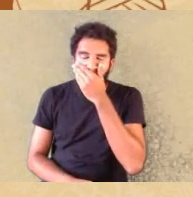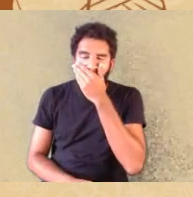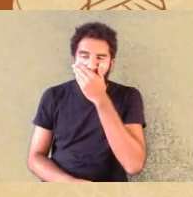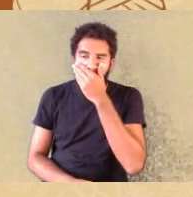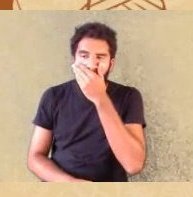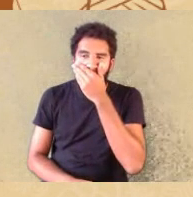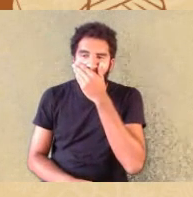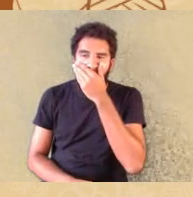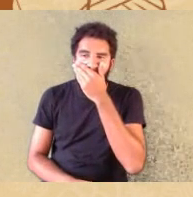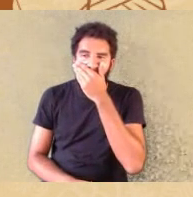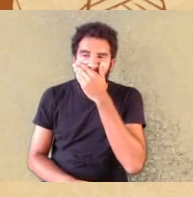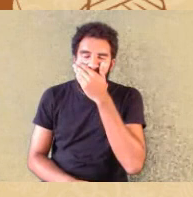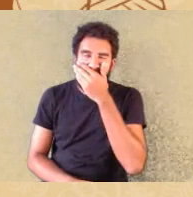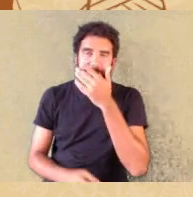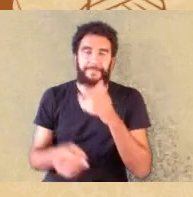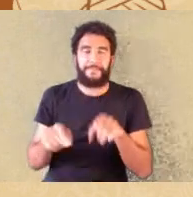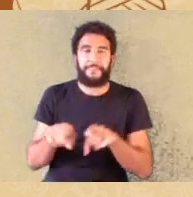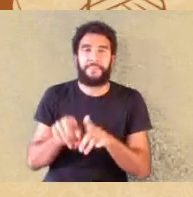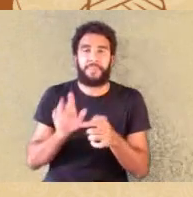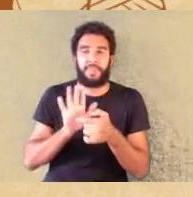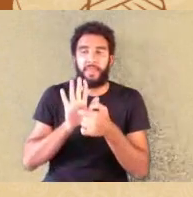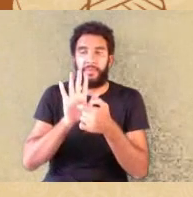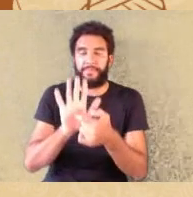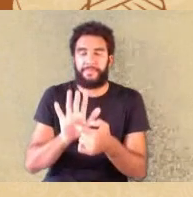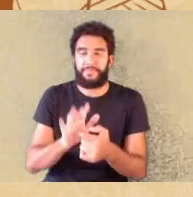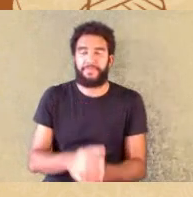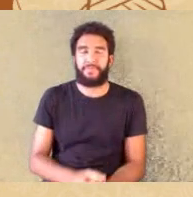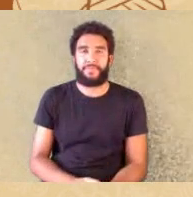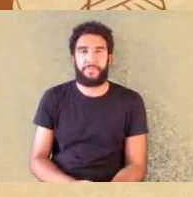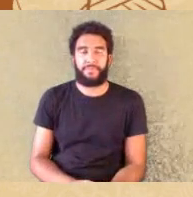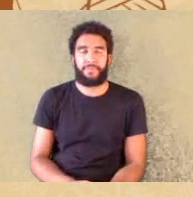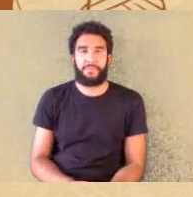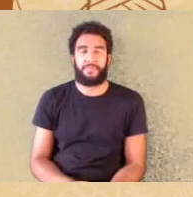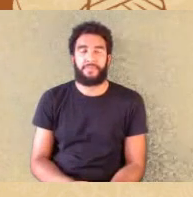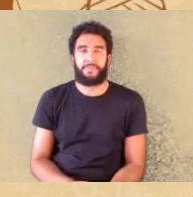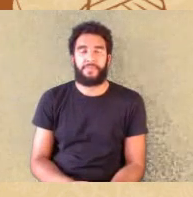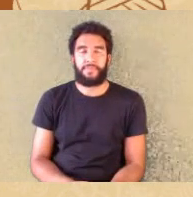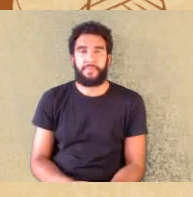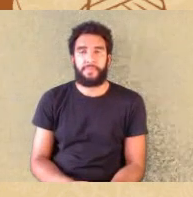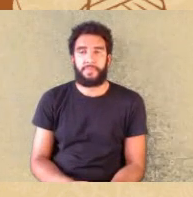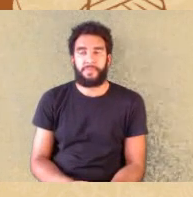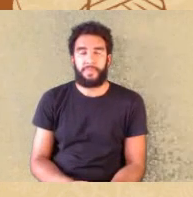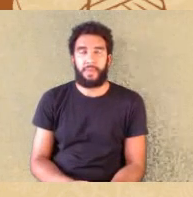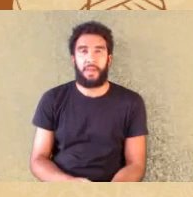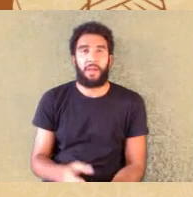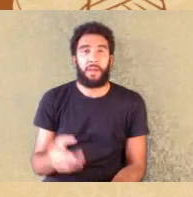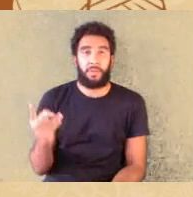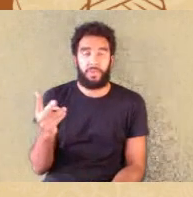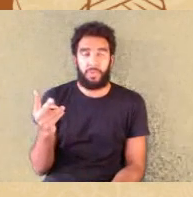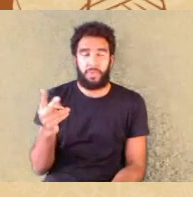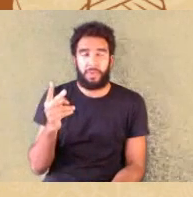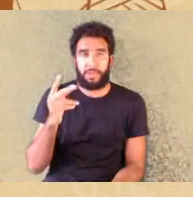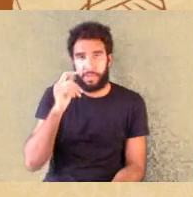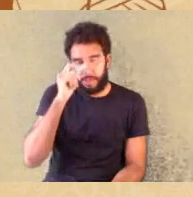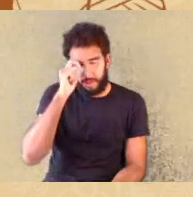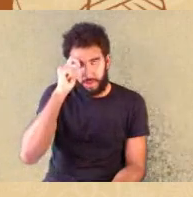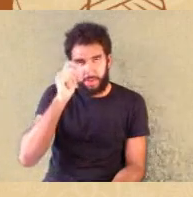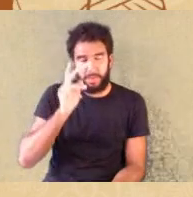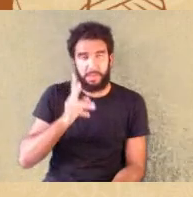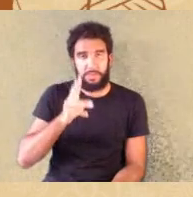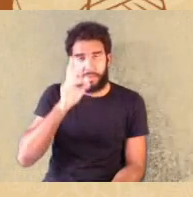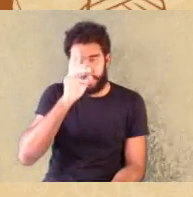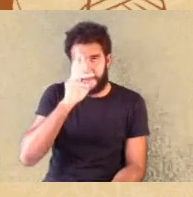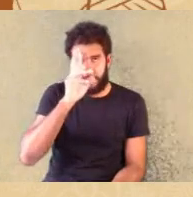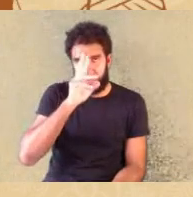a Ire Caroni e a Cida Bento sempre lembraram, principalmente escreveram sobre psicologia